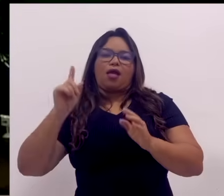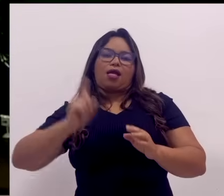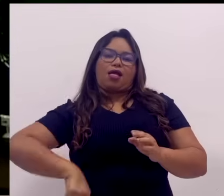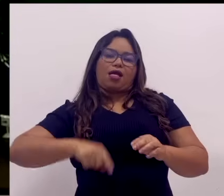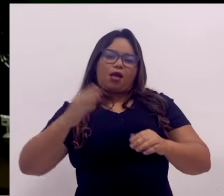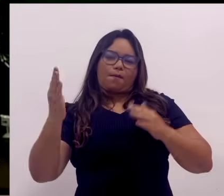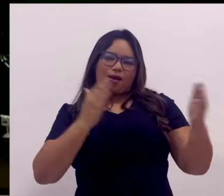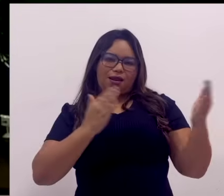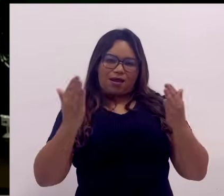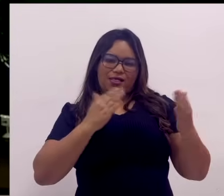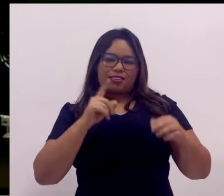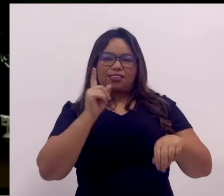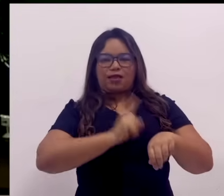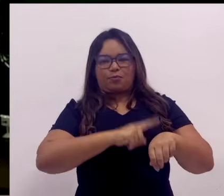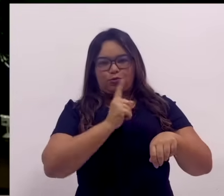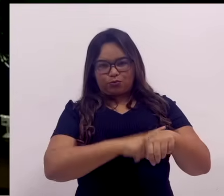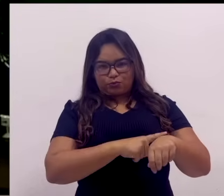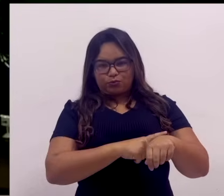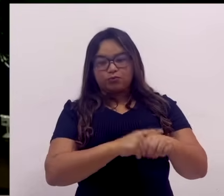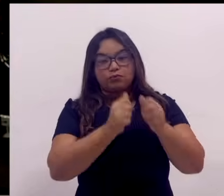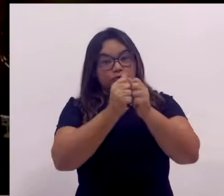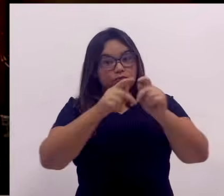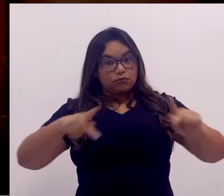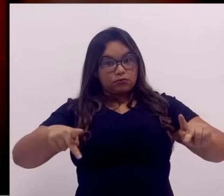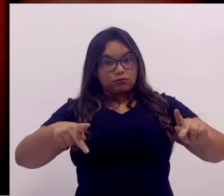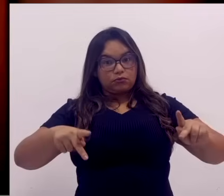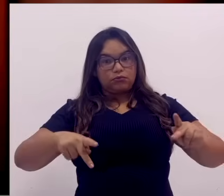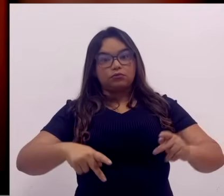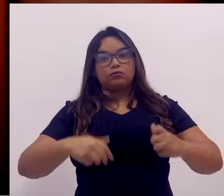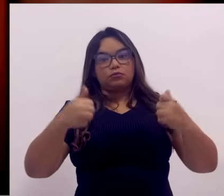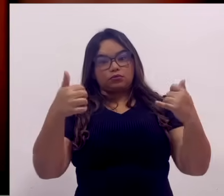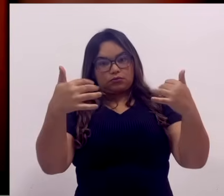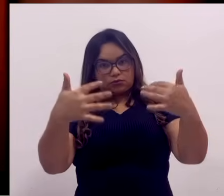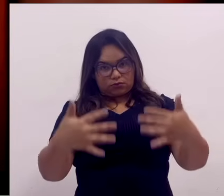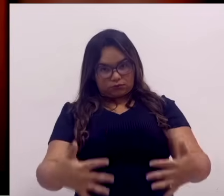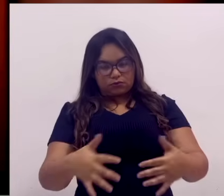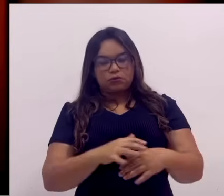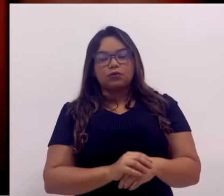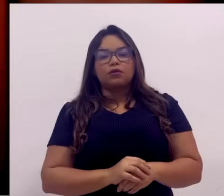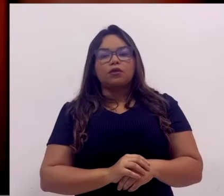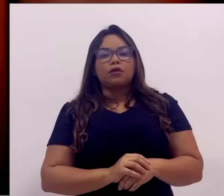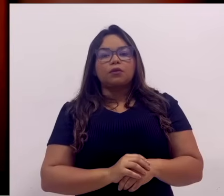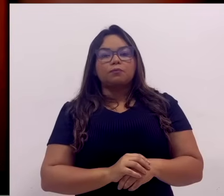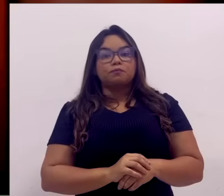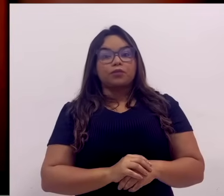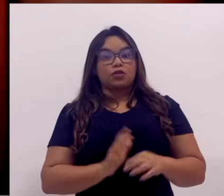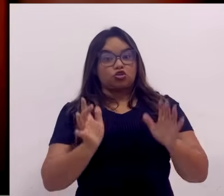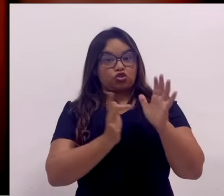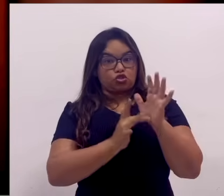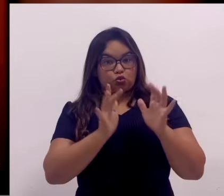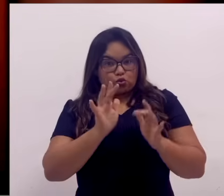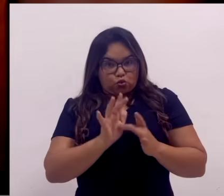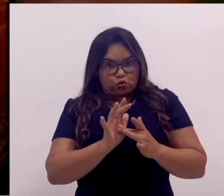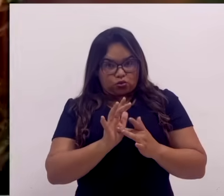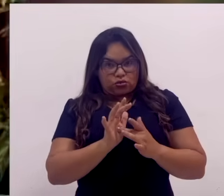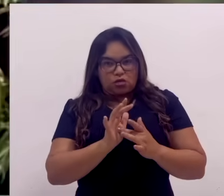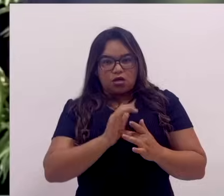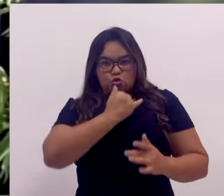são descritos no livro do Apocalipse e apresentados por ele, aquele que caminha por entre os 7 castiçais de